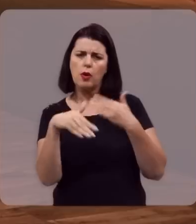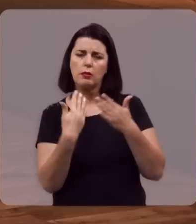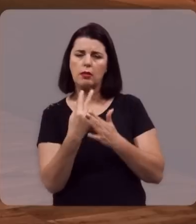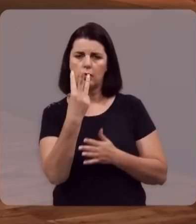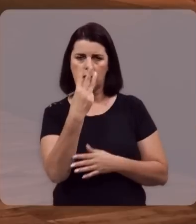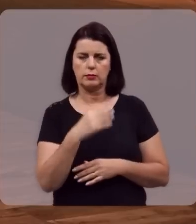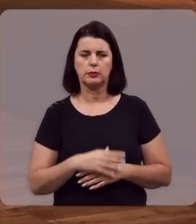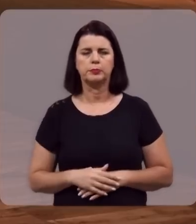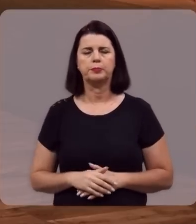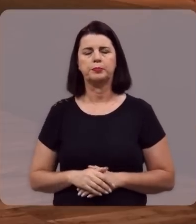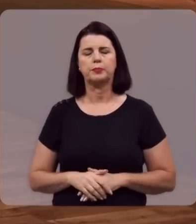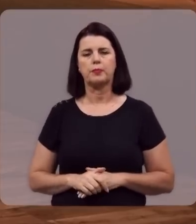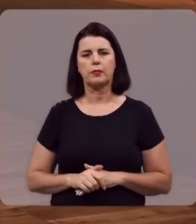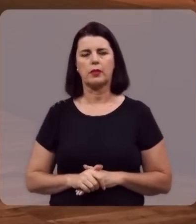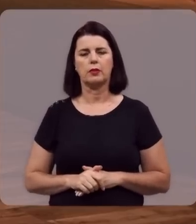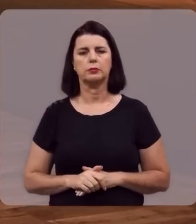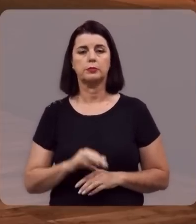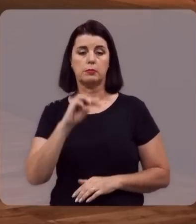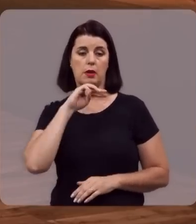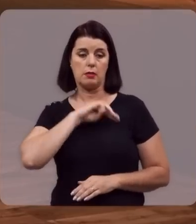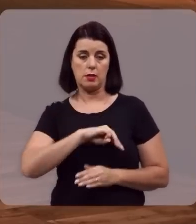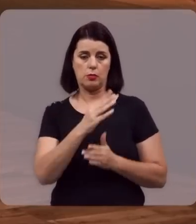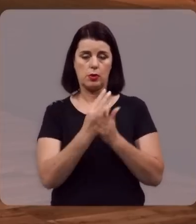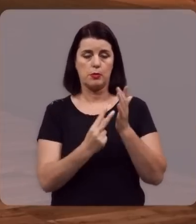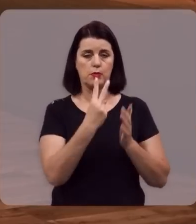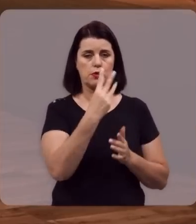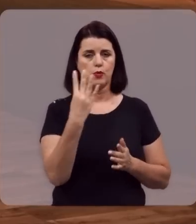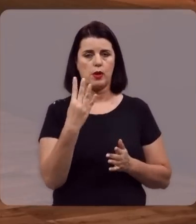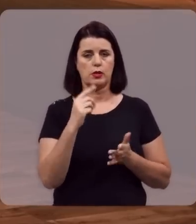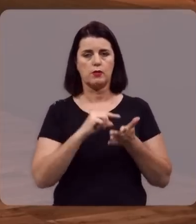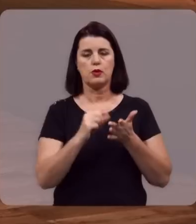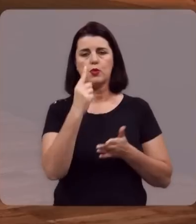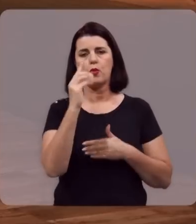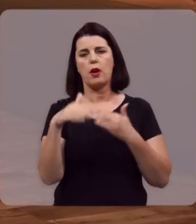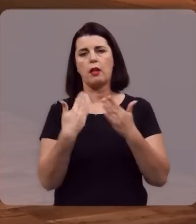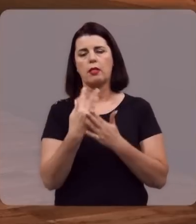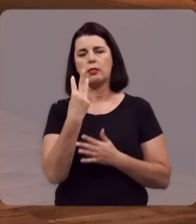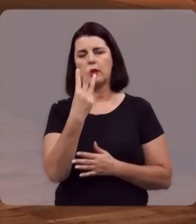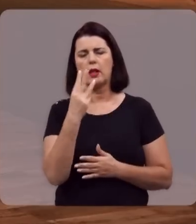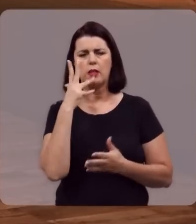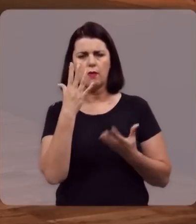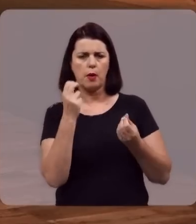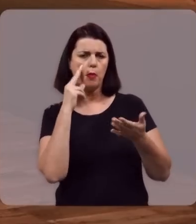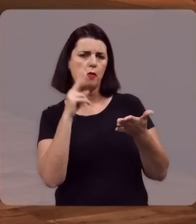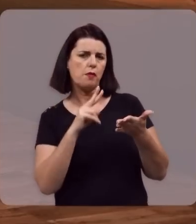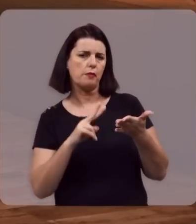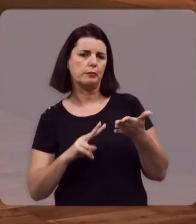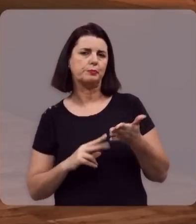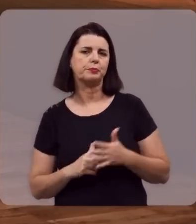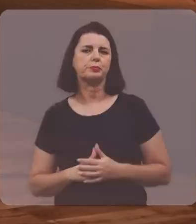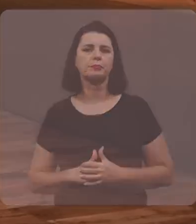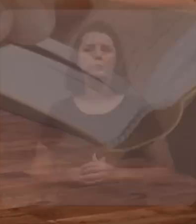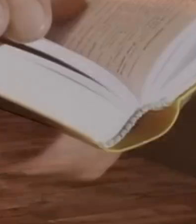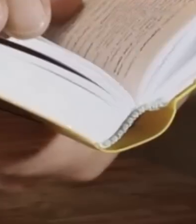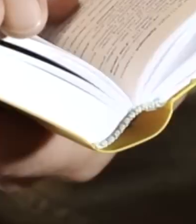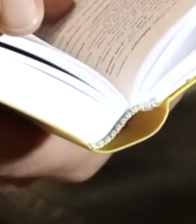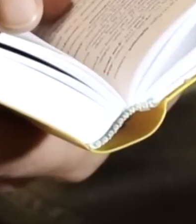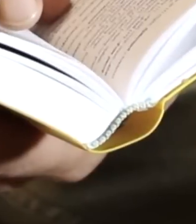1 a 3. Mateus 24, verso de 1 a 3. Vamos ouvir a leitura deste